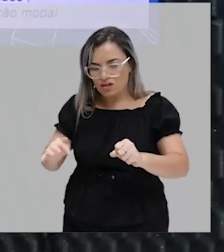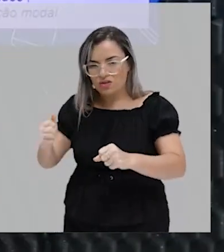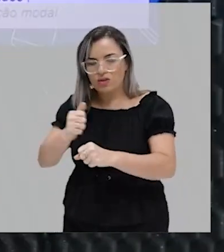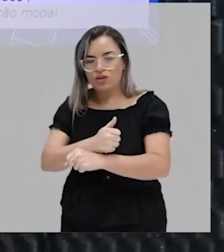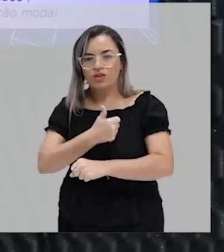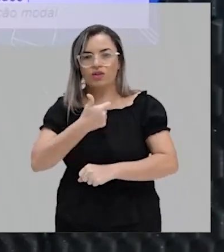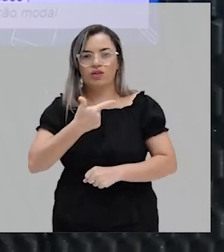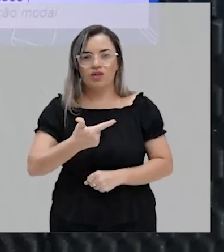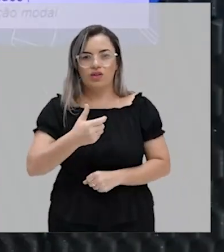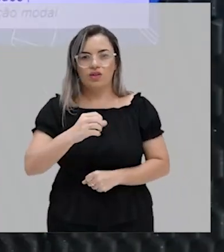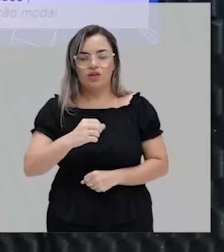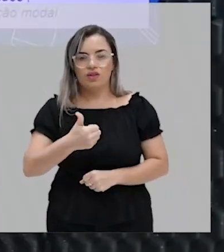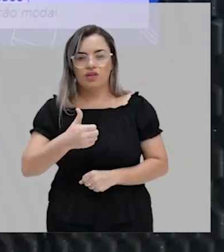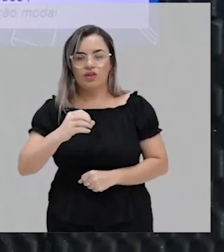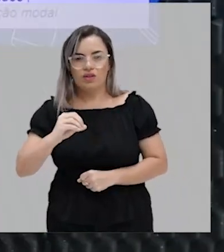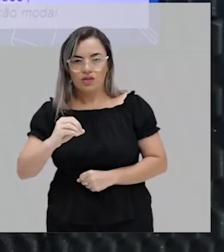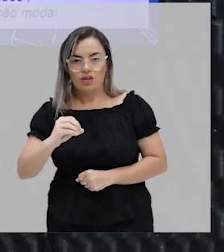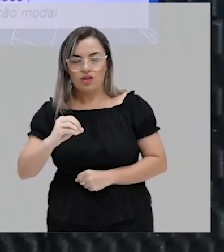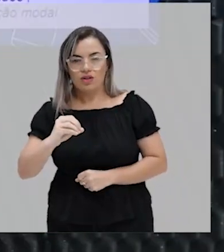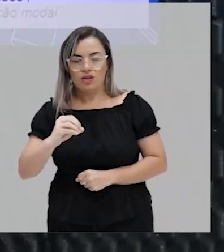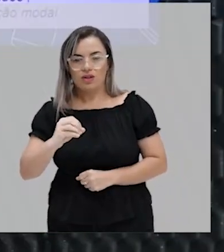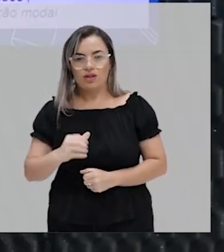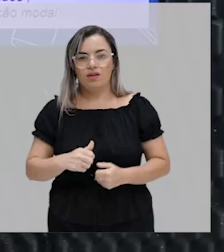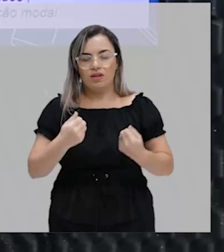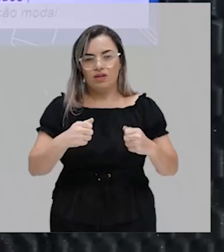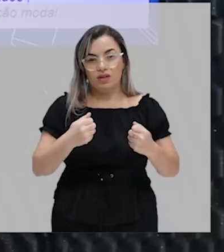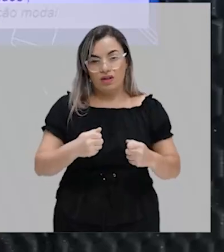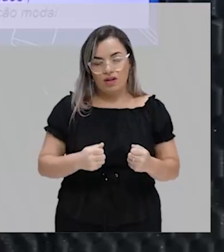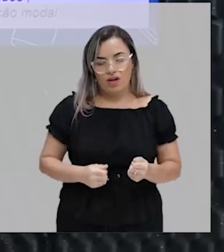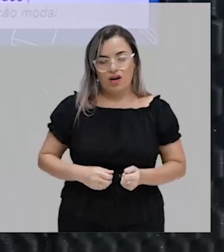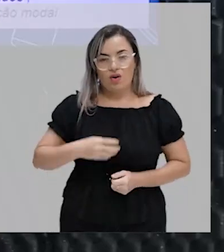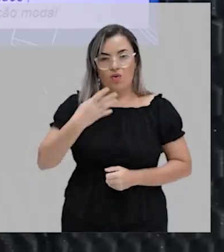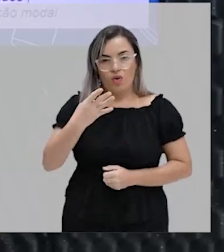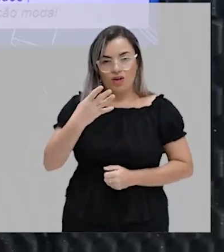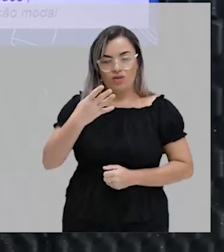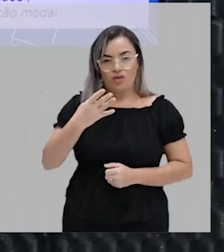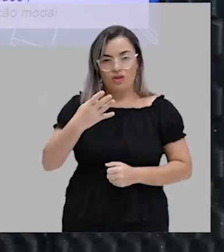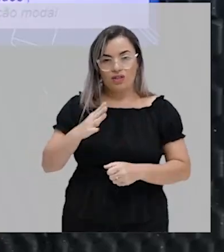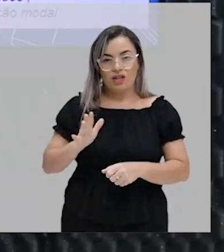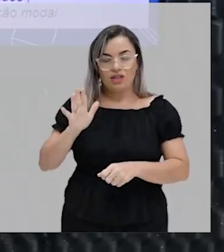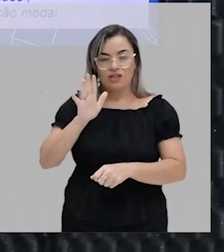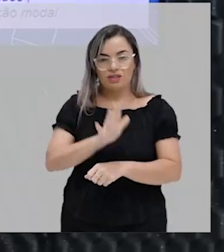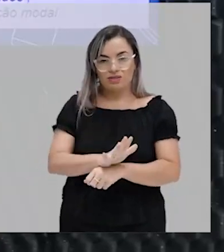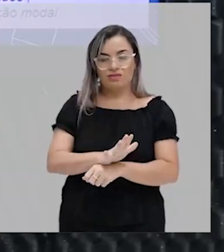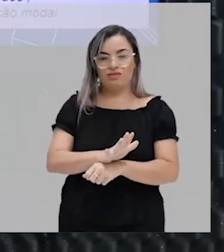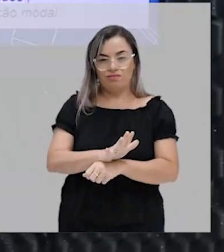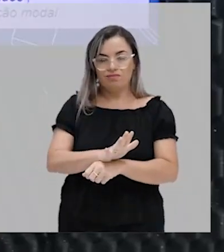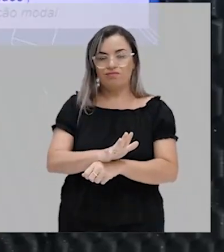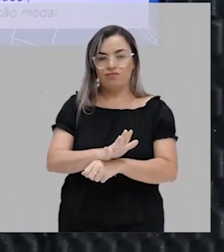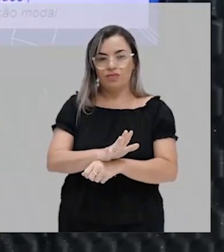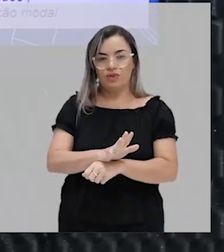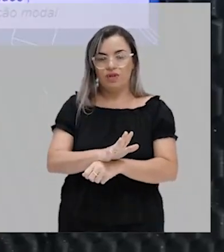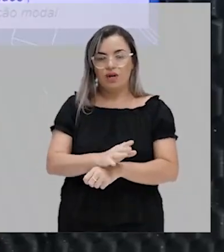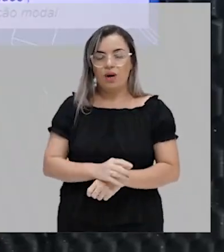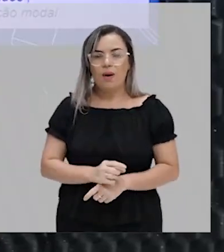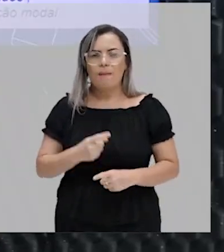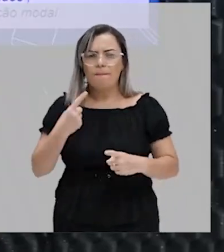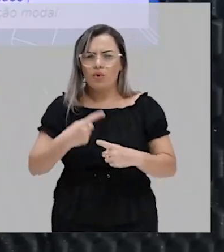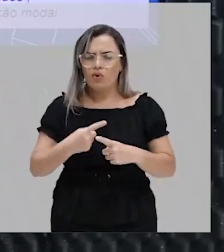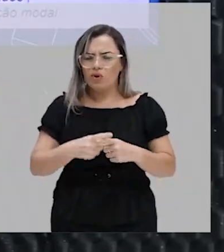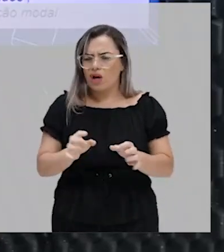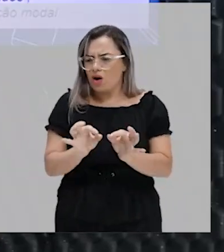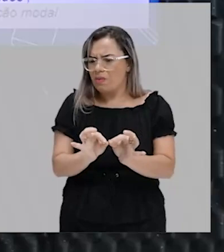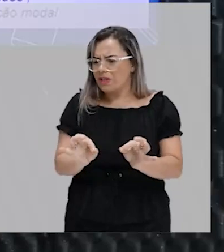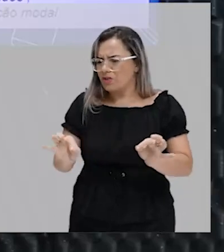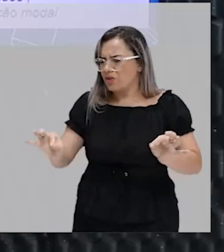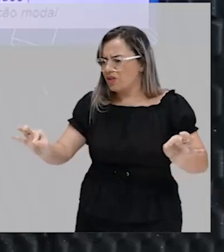menos 4h30 da tarde. Se eu pegasse 5h30, eu nem sabia a hora que eu ia chegar. Isso se eu conseguisse entrar no ônibus. Por que, Marcos? Aumentou a distância? A